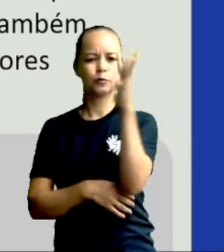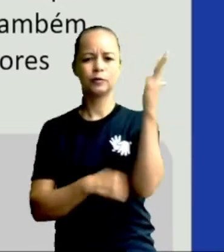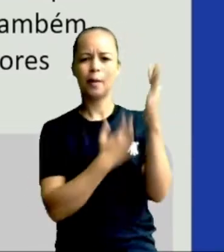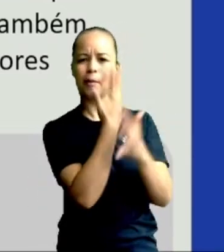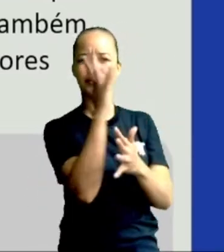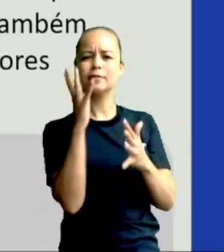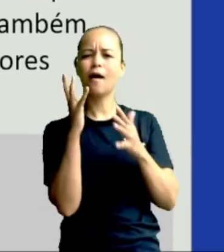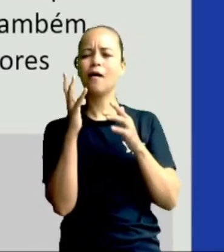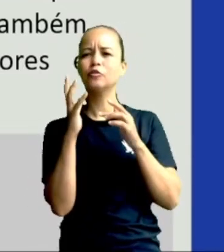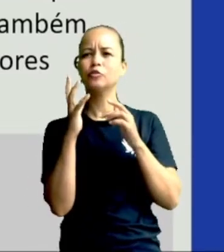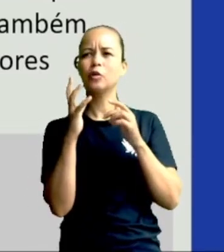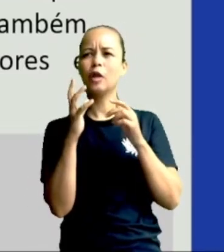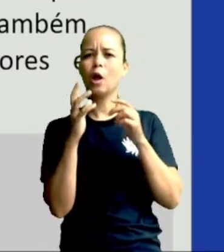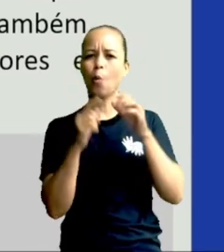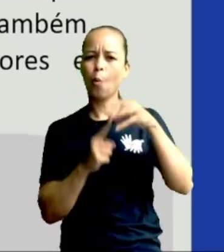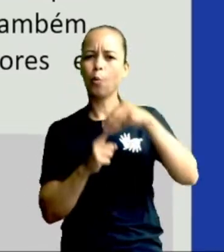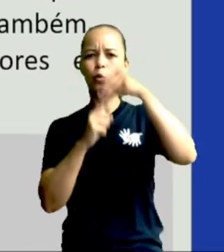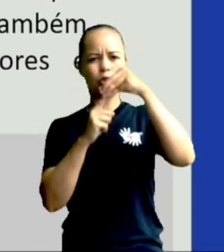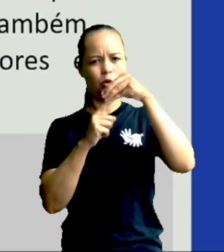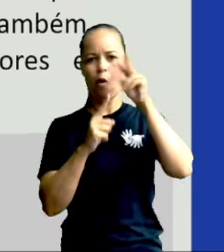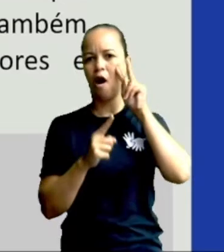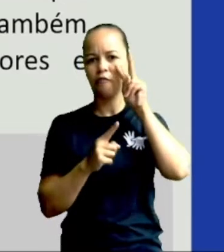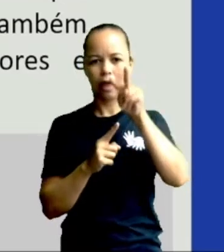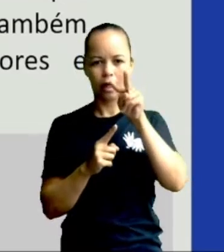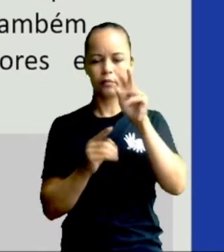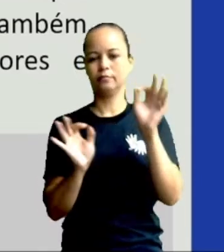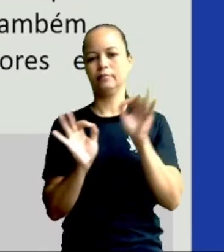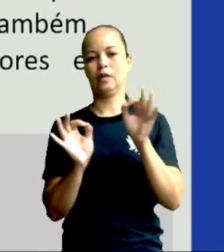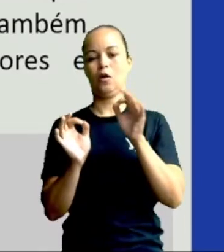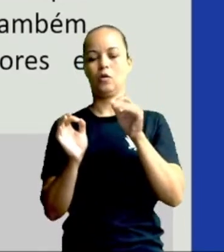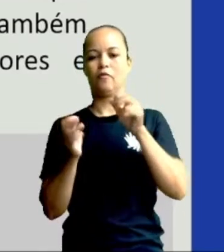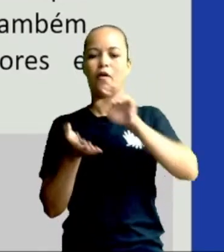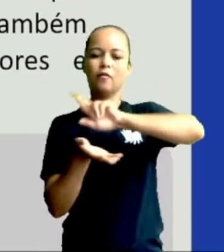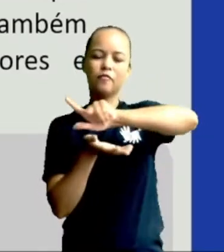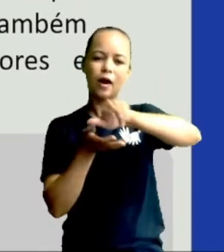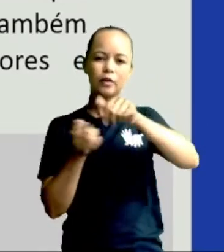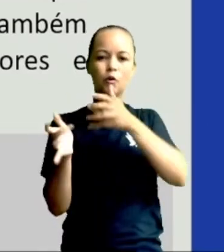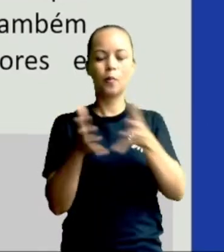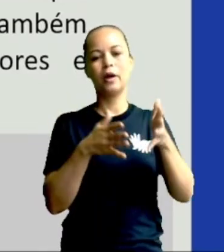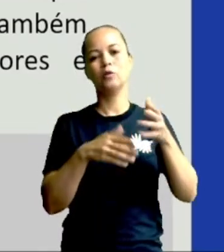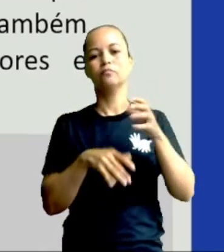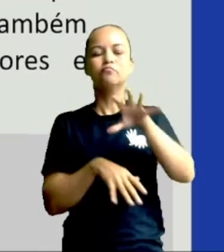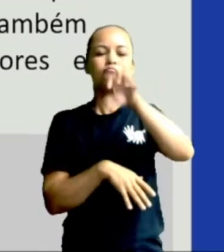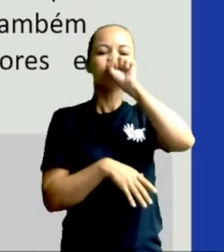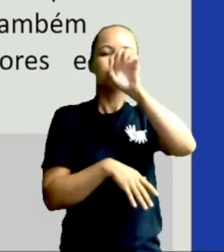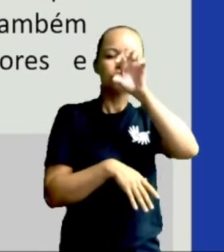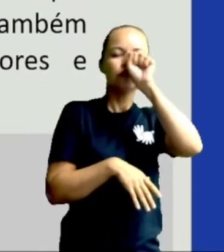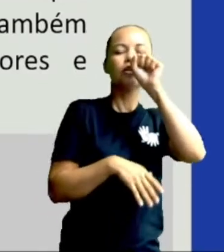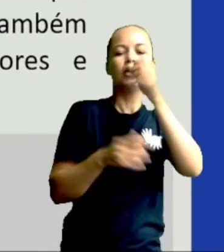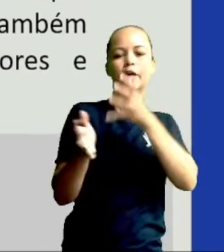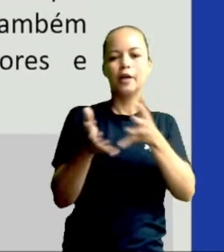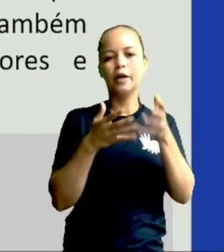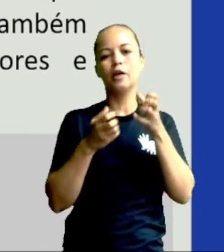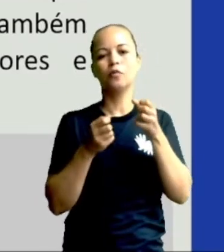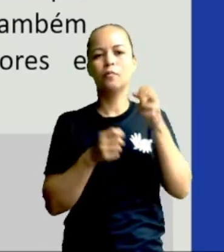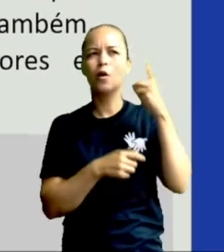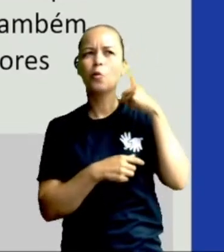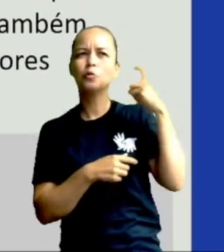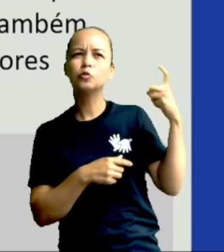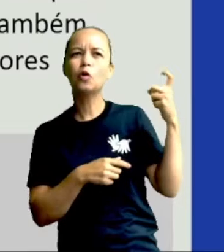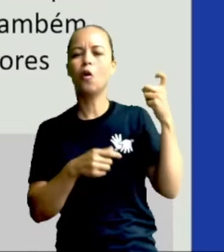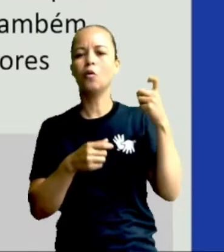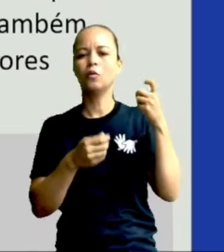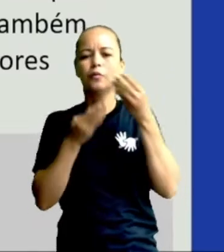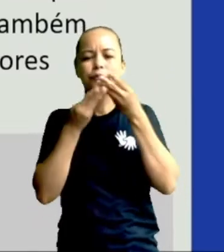não é o único a visão, de forma que podemos perceber o espaço também pelos outros, pelos cheiros, pelo som,